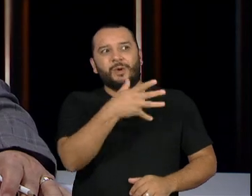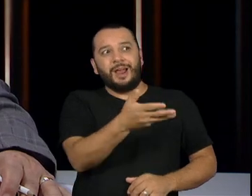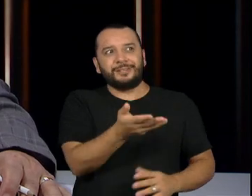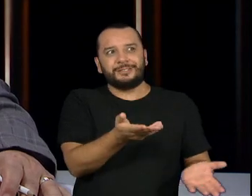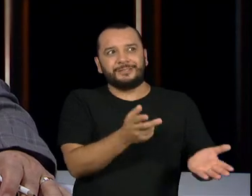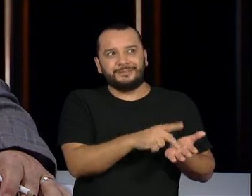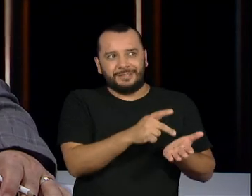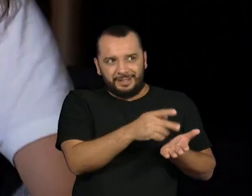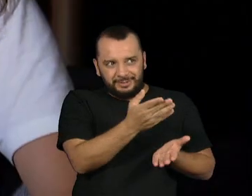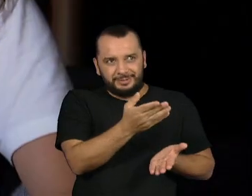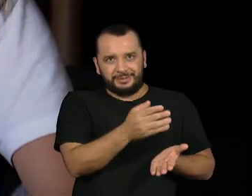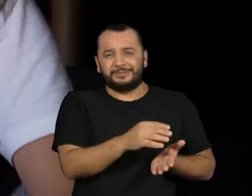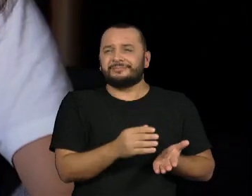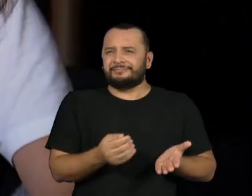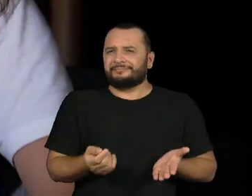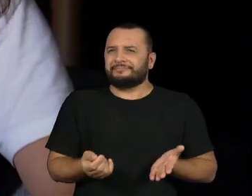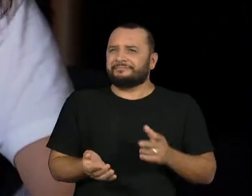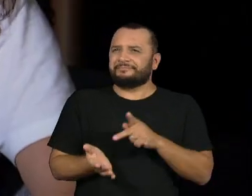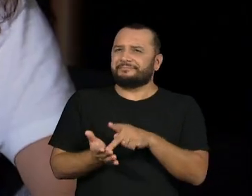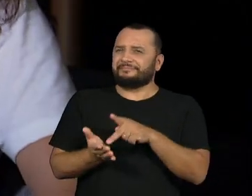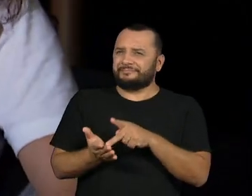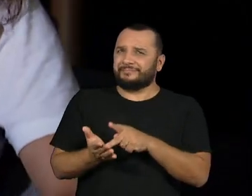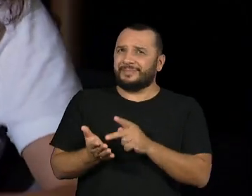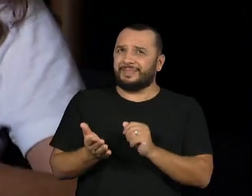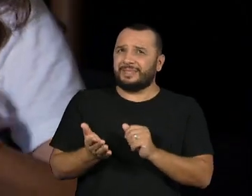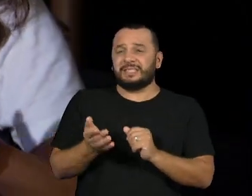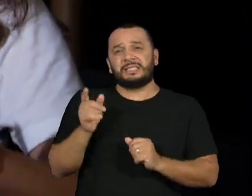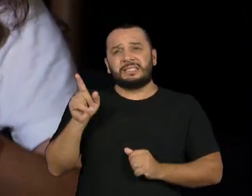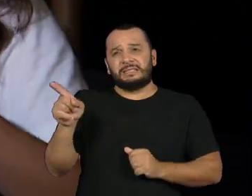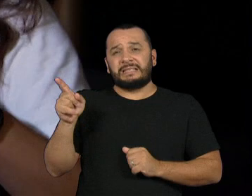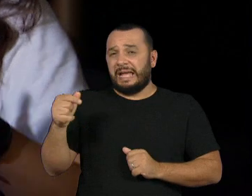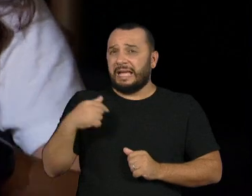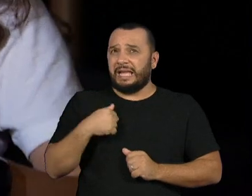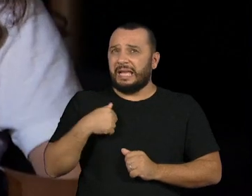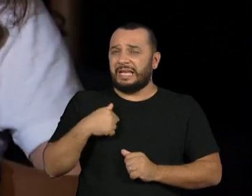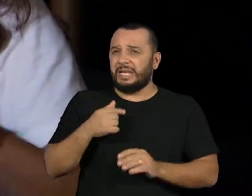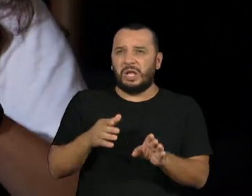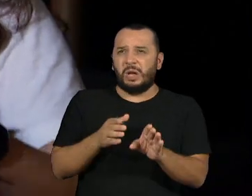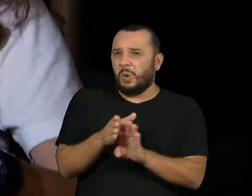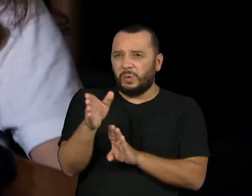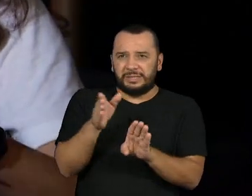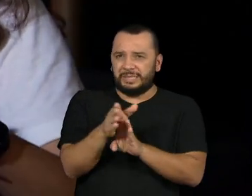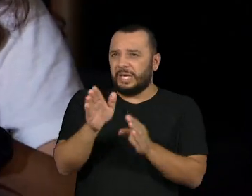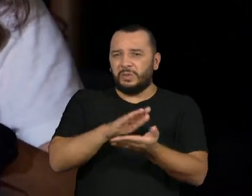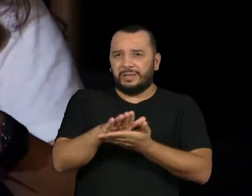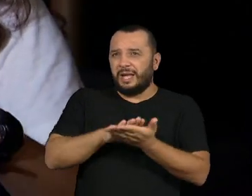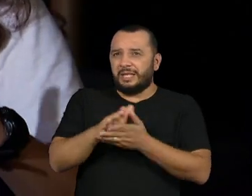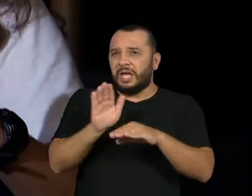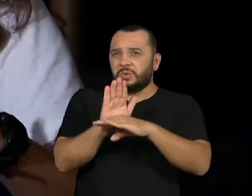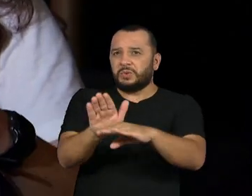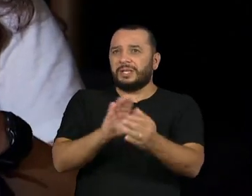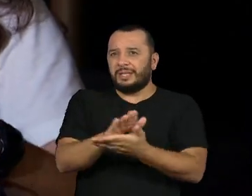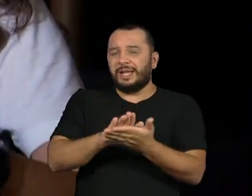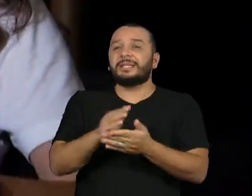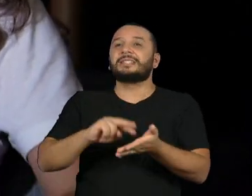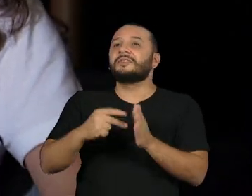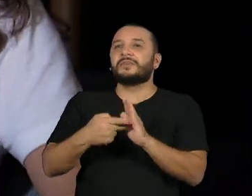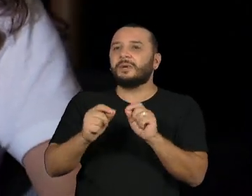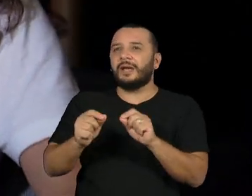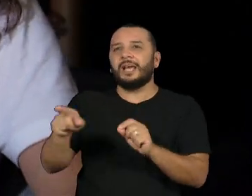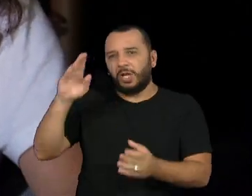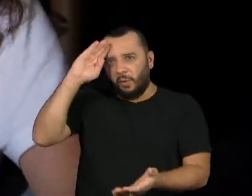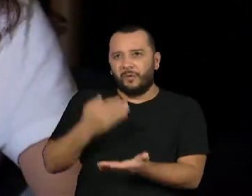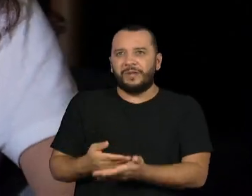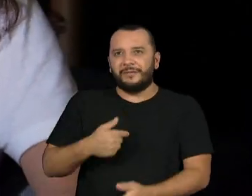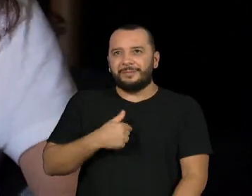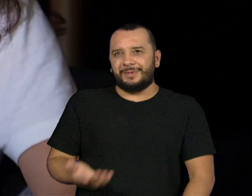risco, é isso? Pra mim, se ele não deu nenhum conselho, não ofereceu nenhuma ajuda, é porque ele confiava que ia dar certo. Então